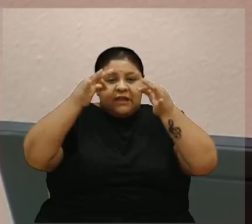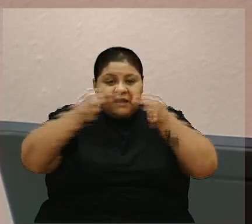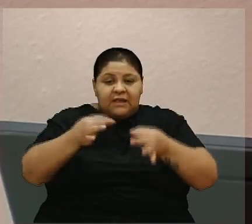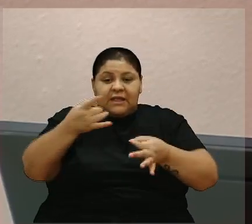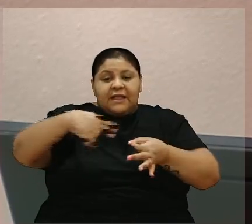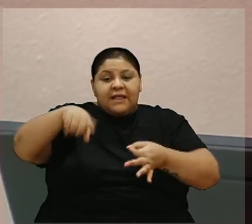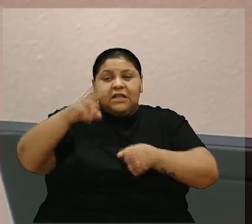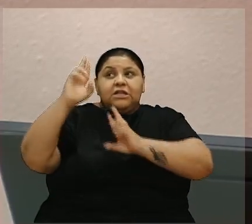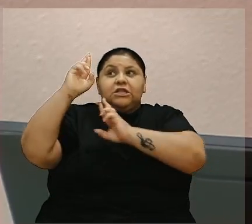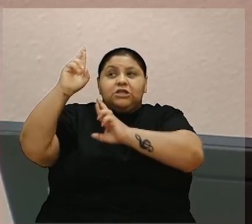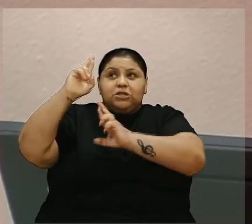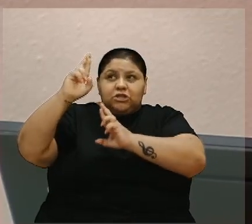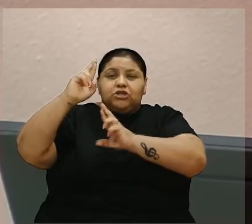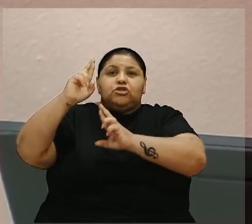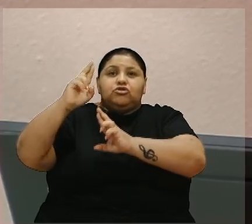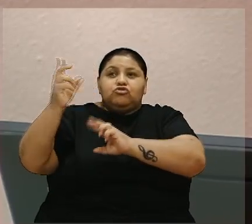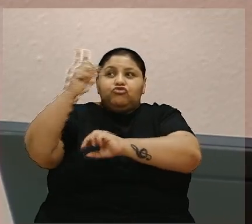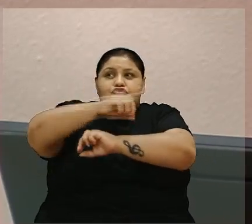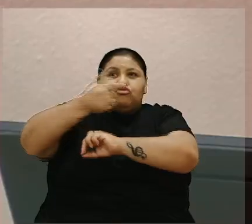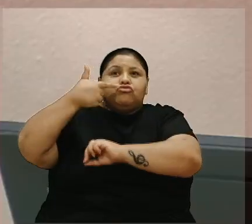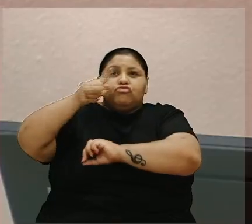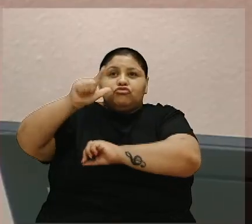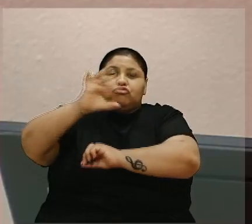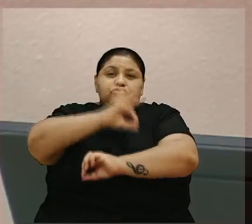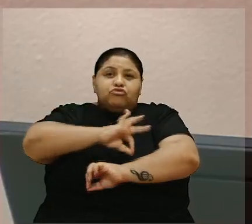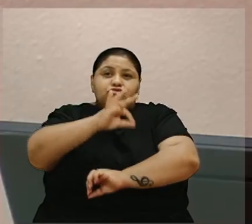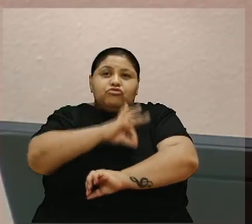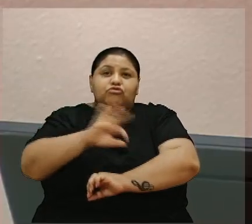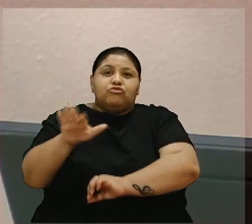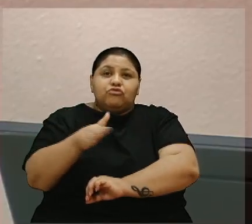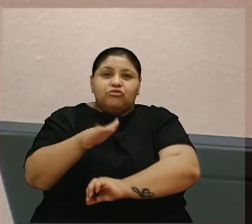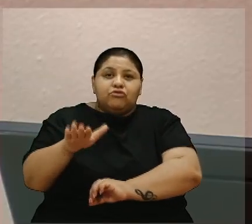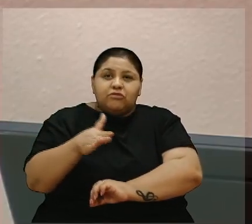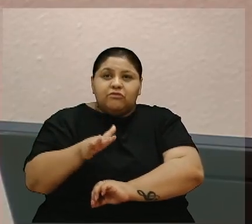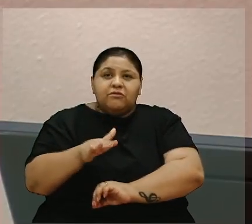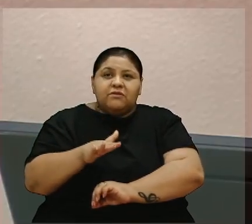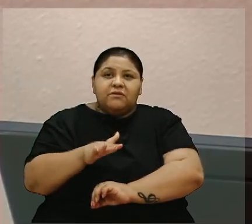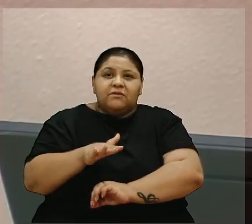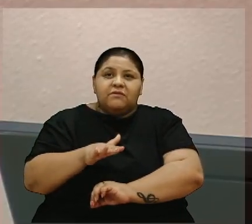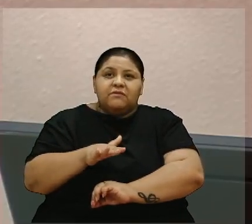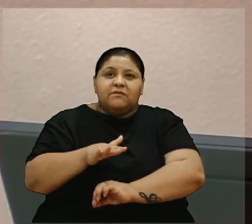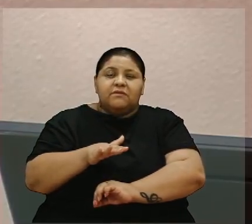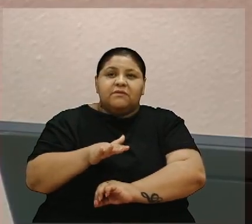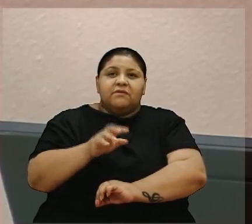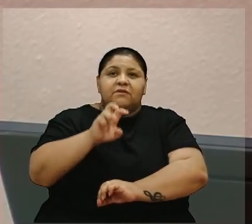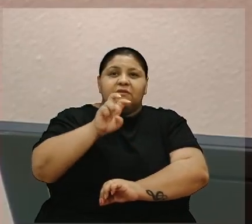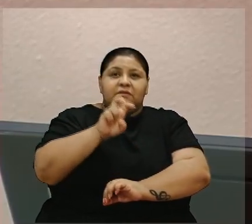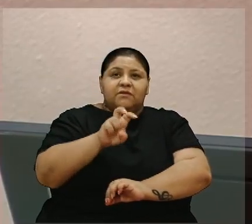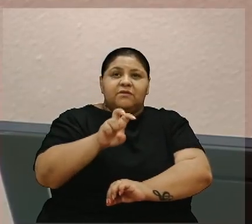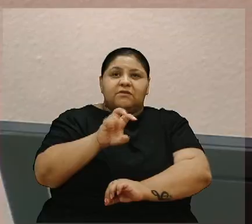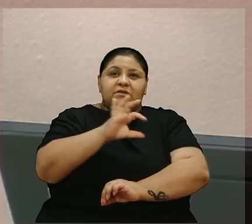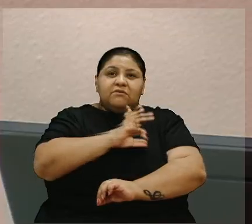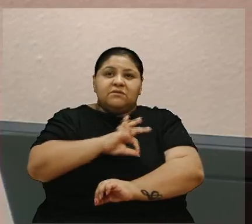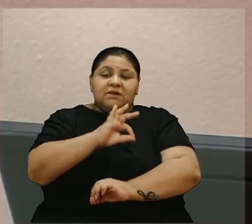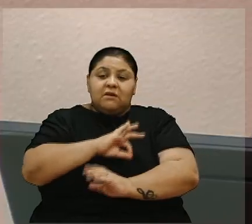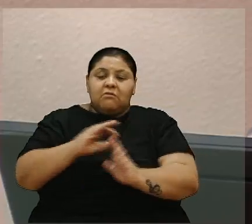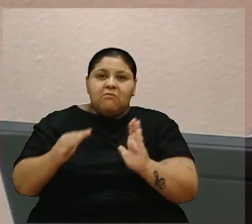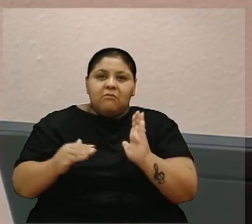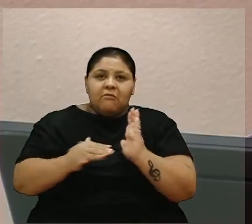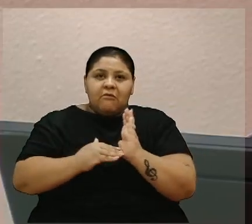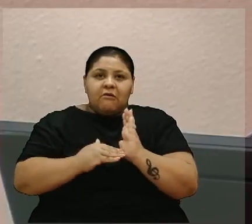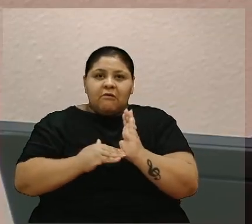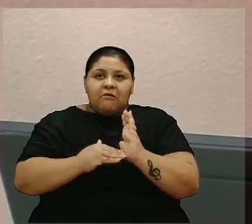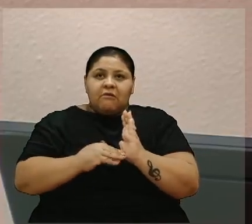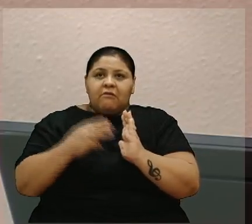nossa esperança de um dia conseguir, ganha, em média, o que menos ganha, em torno de 5 salários mínimos. E